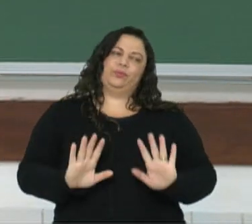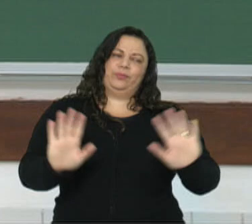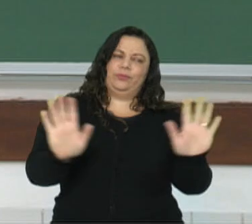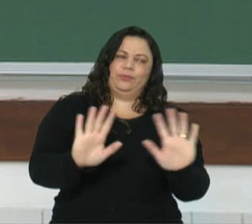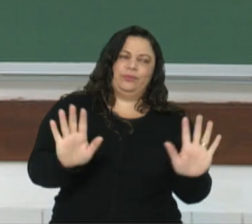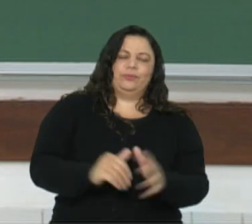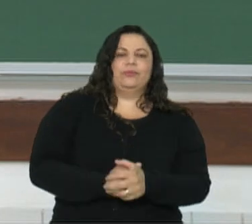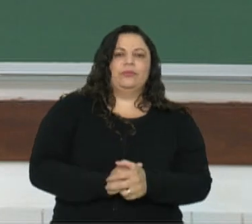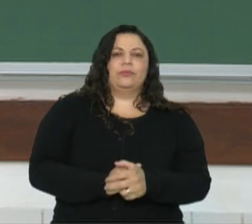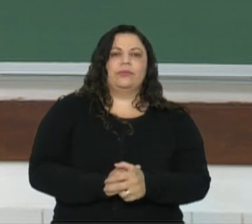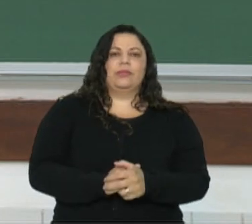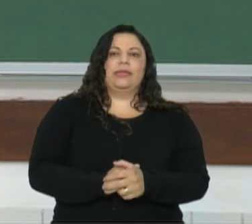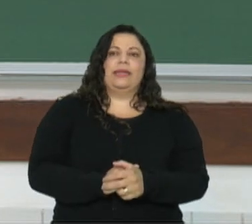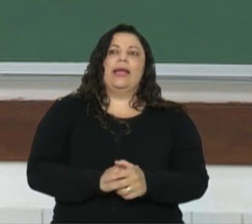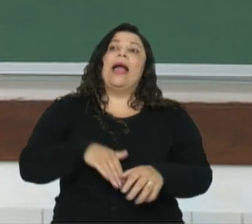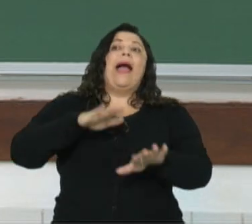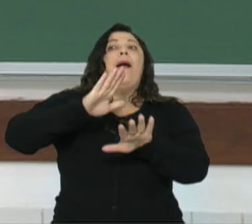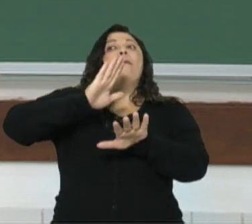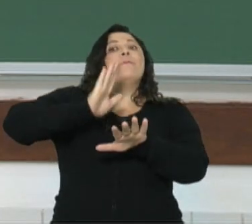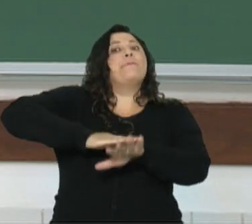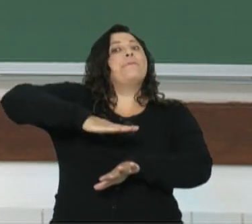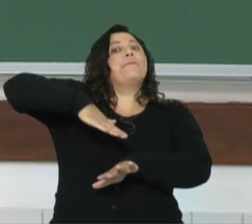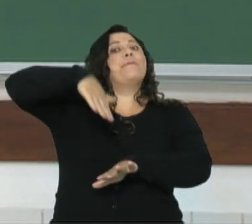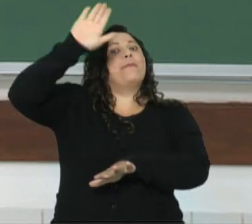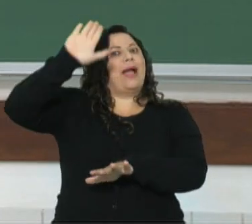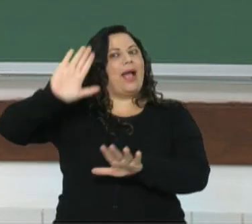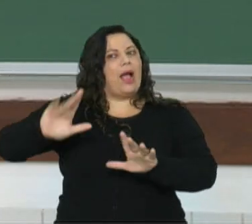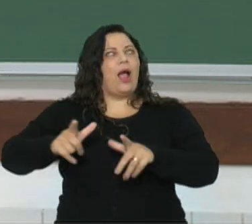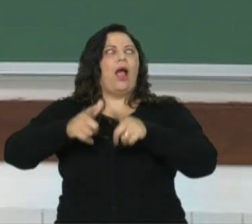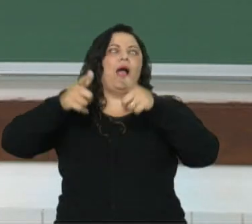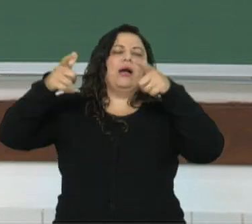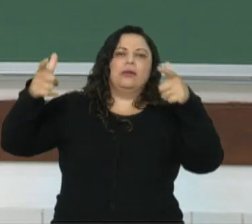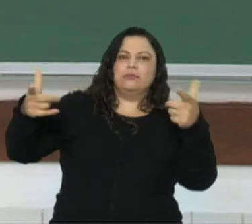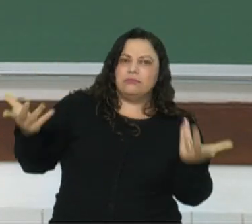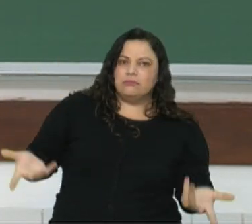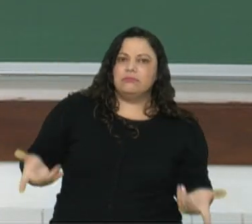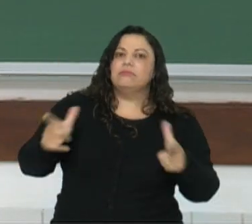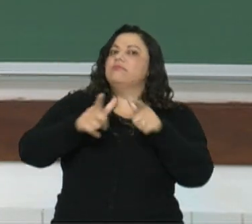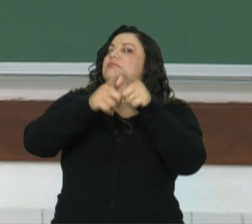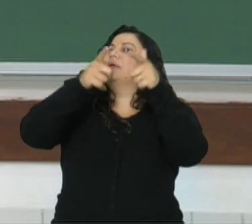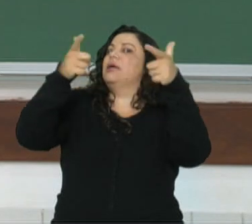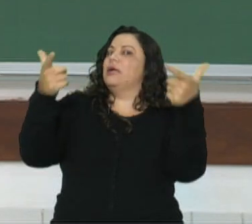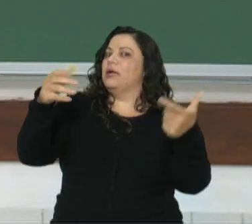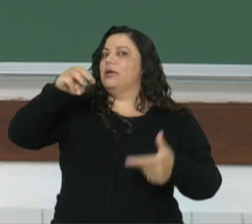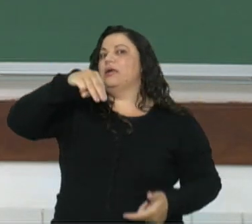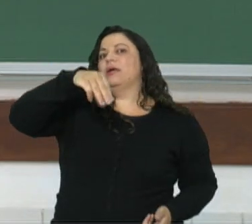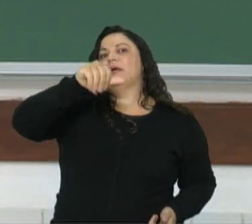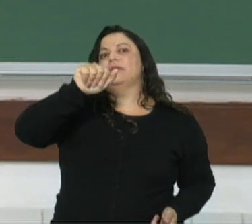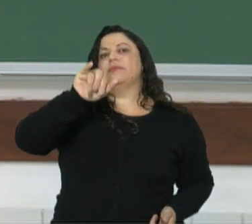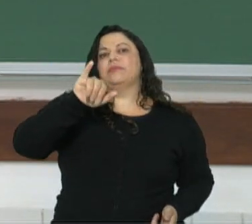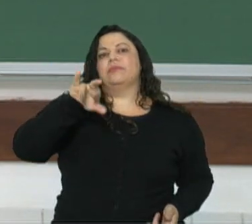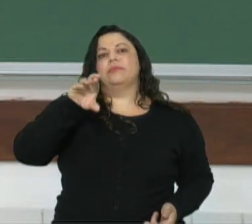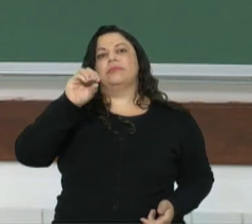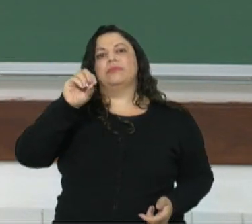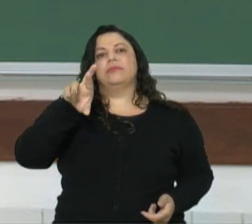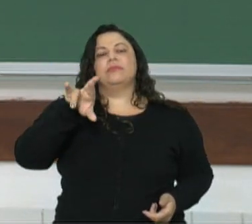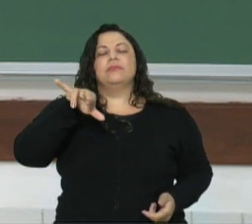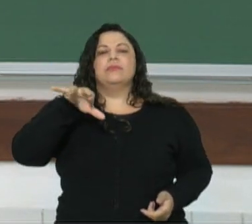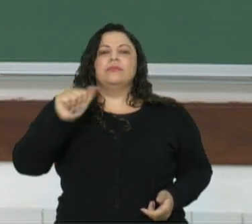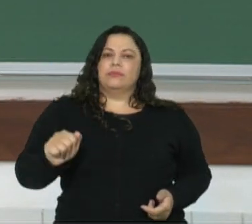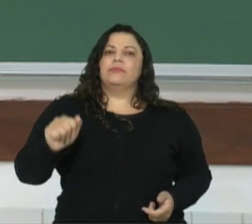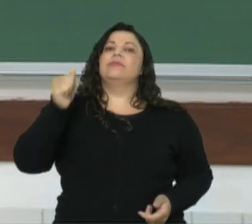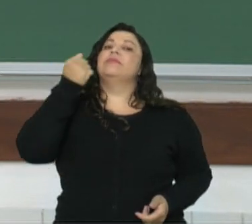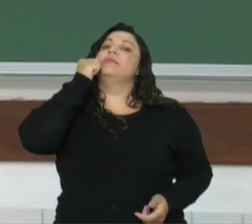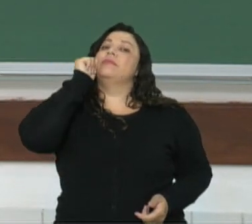das cadeiras são azuis. Temos lá 2%, 5%, sei lá, que não são. Isso